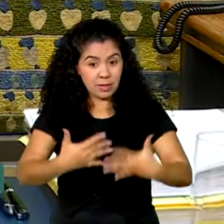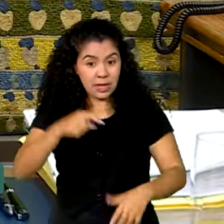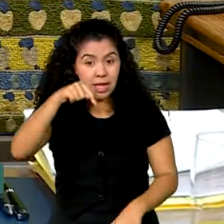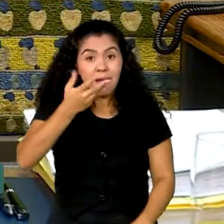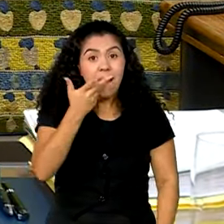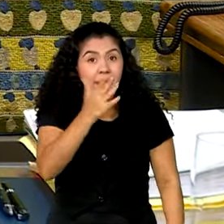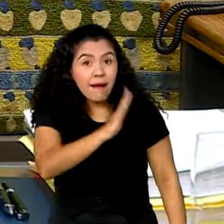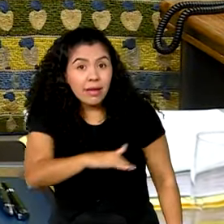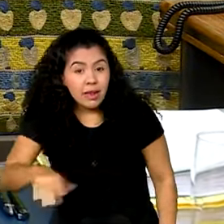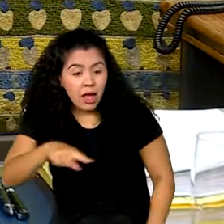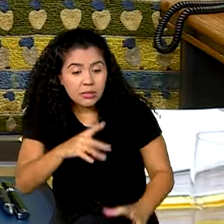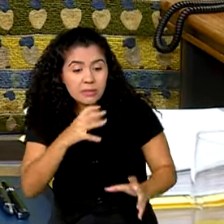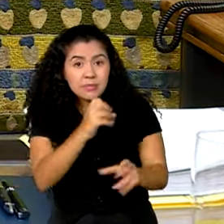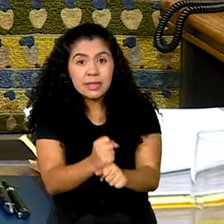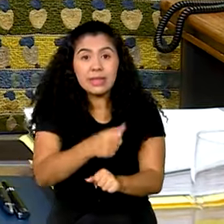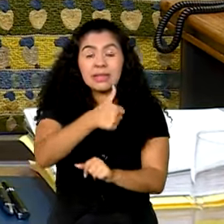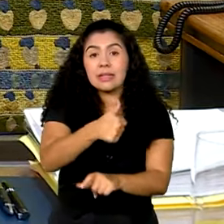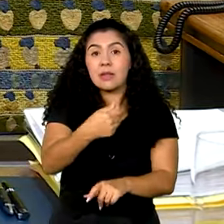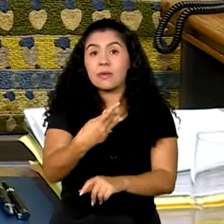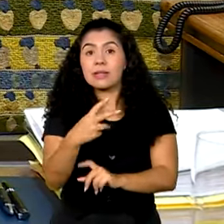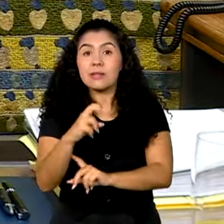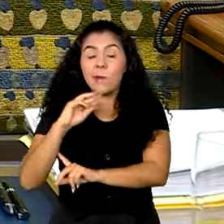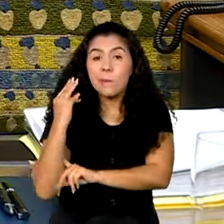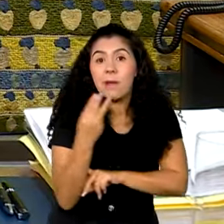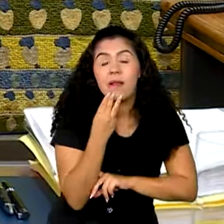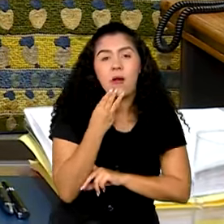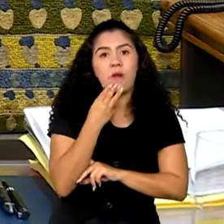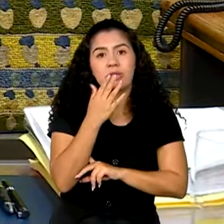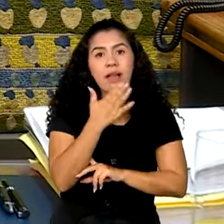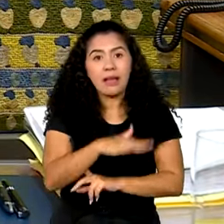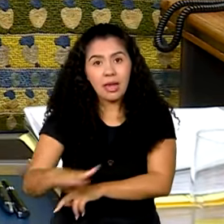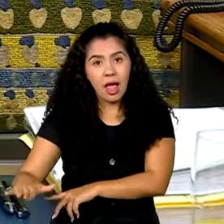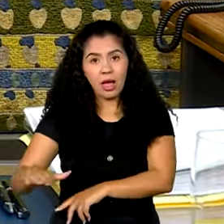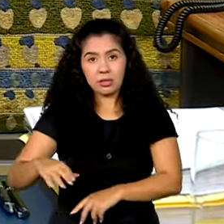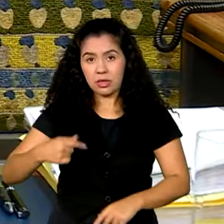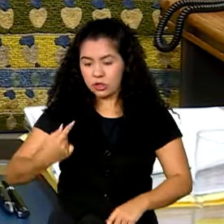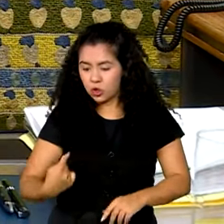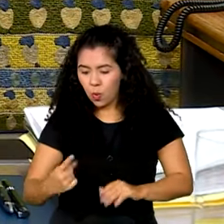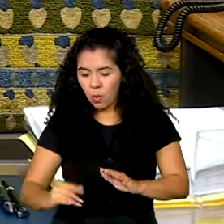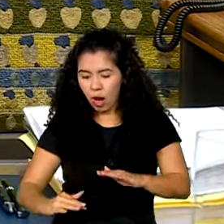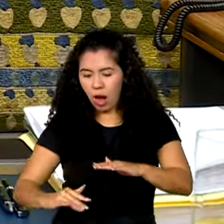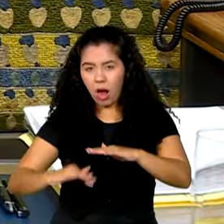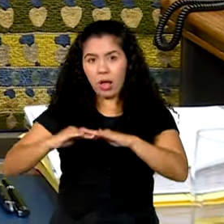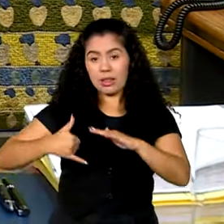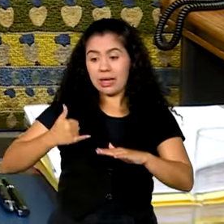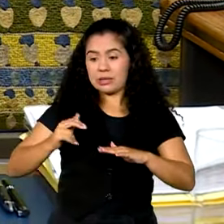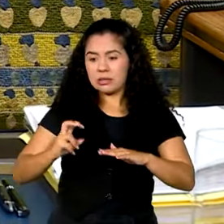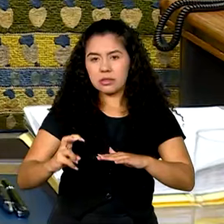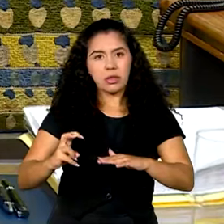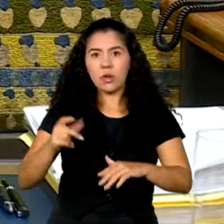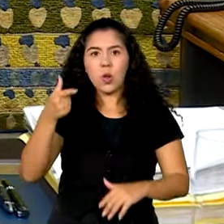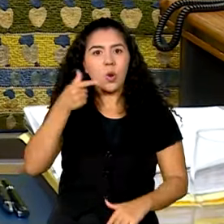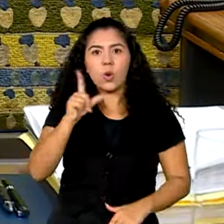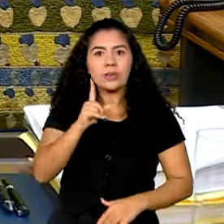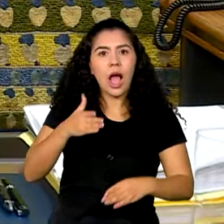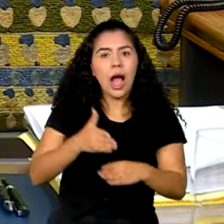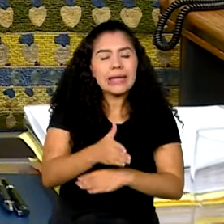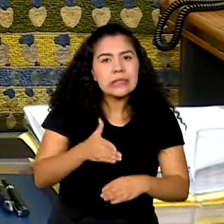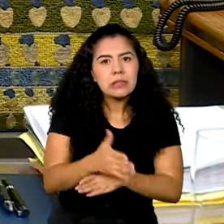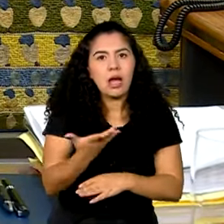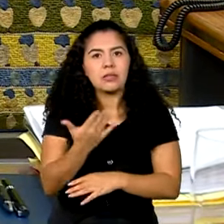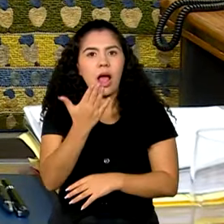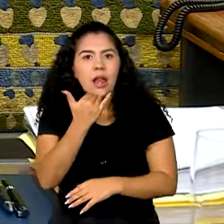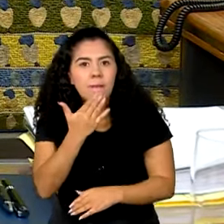são 145 milhões de crianças até 5 anos no mundo que não têm acesso a alimentos regularmente, né? Ou